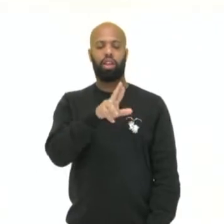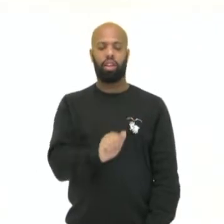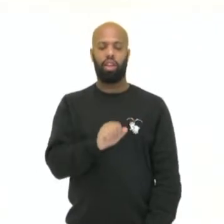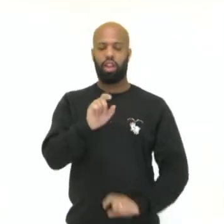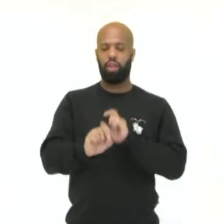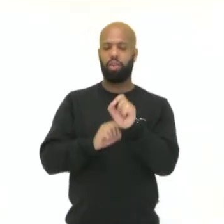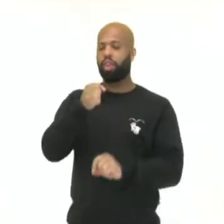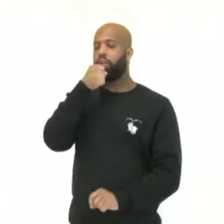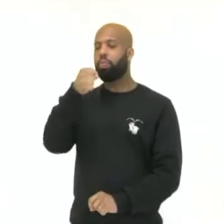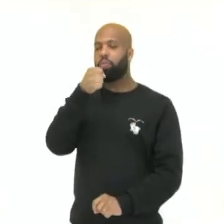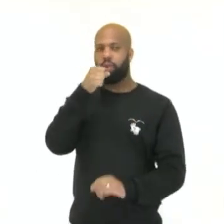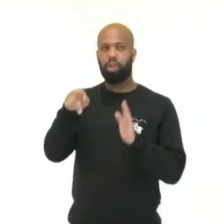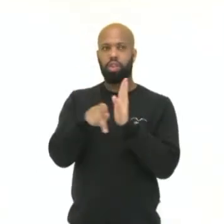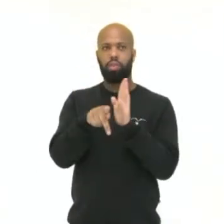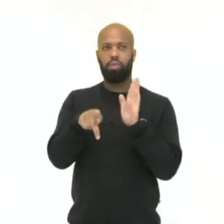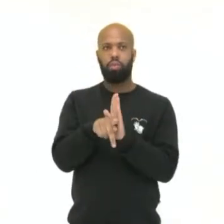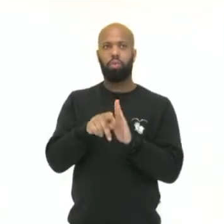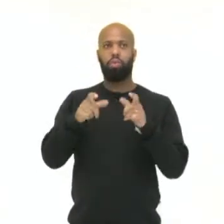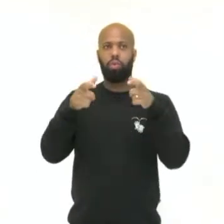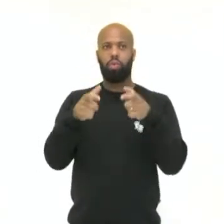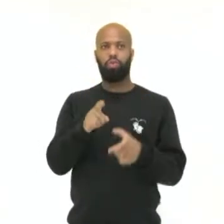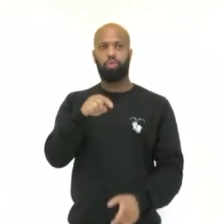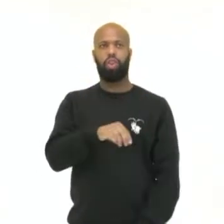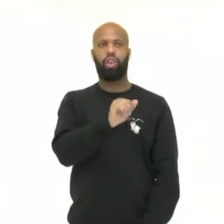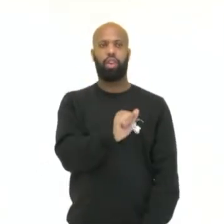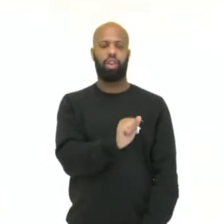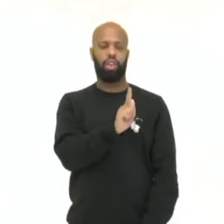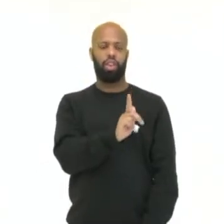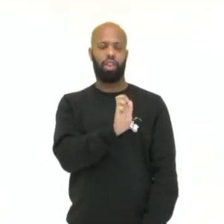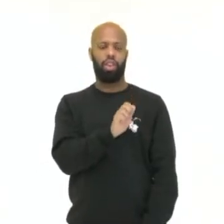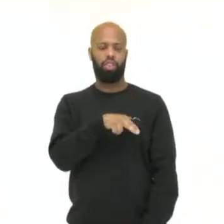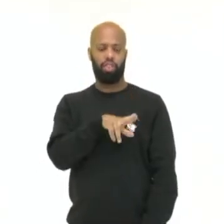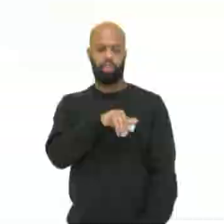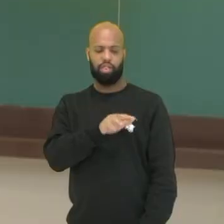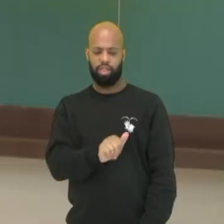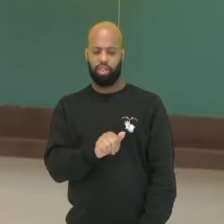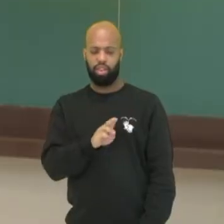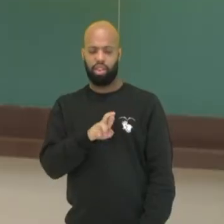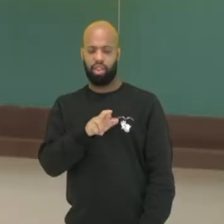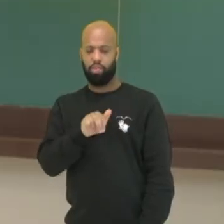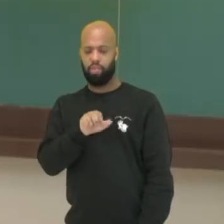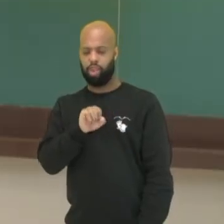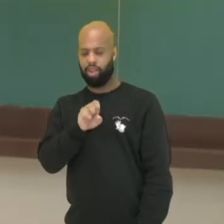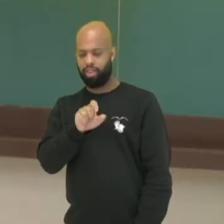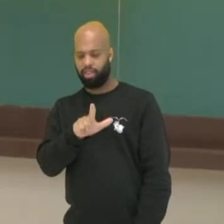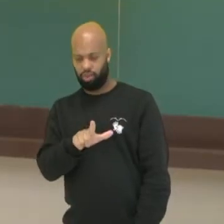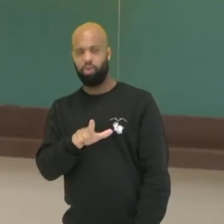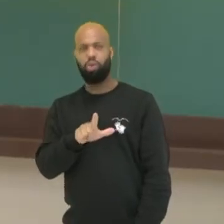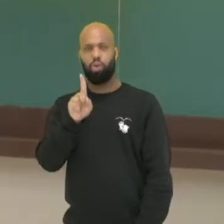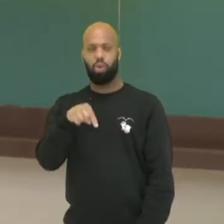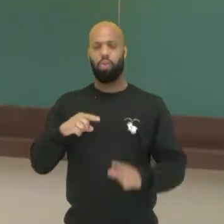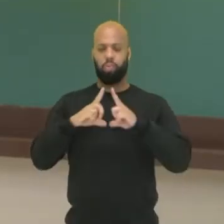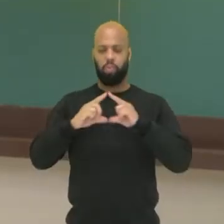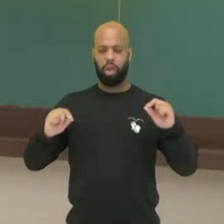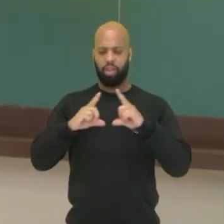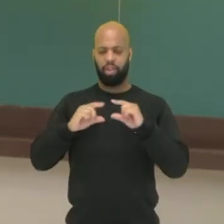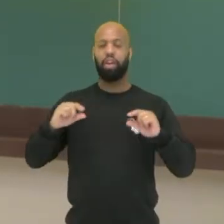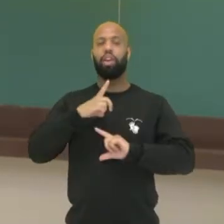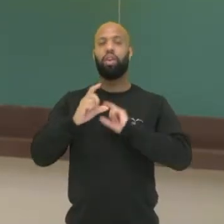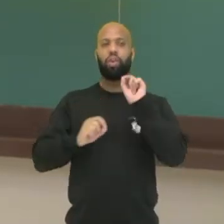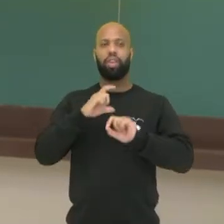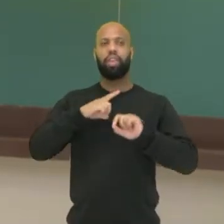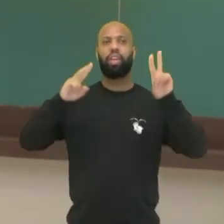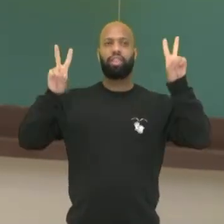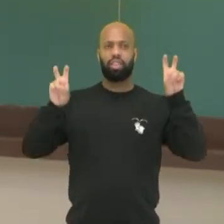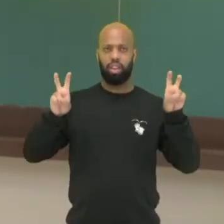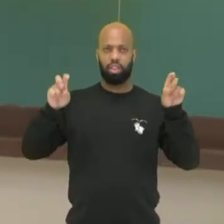Agência Brasil, Brasília. Então aqui nós temos uma reportagem, vocês observaram ali que nós temos o título e